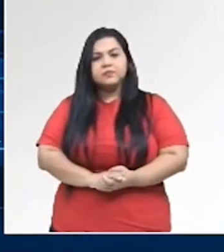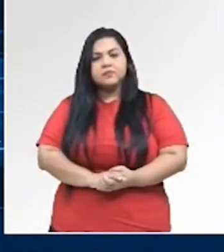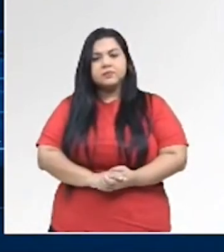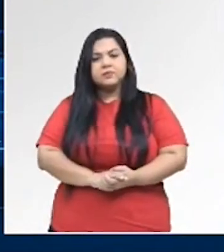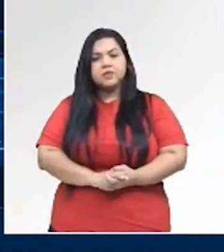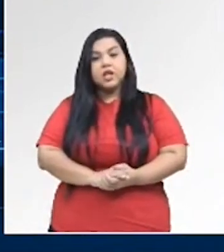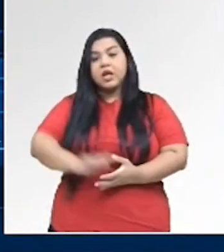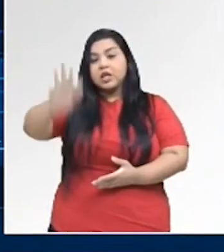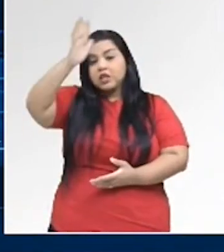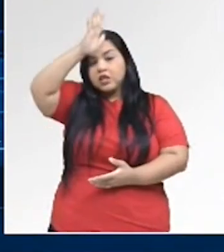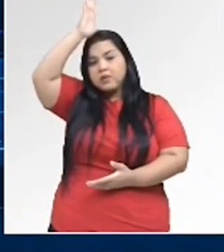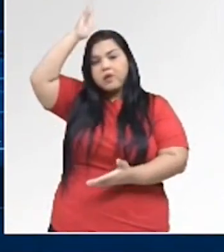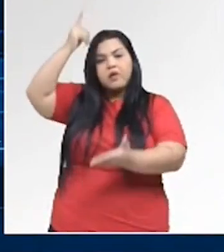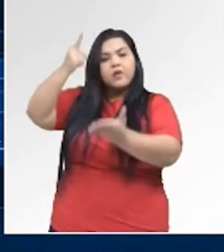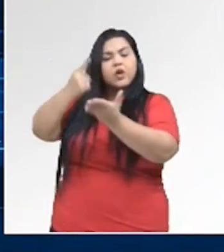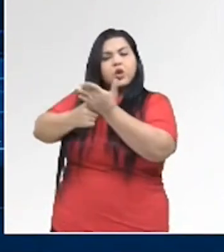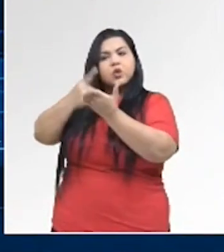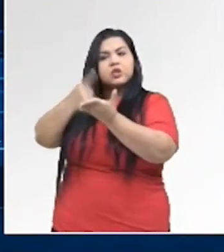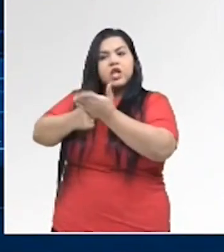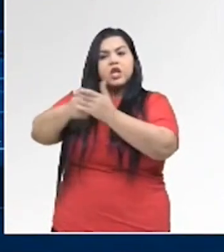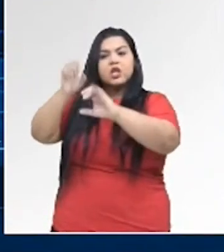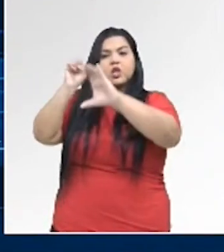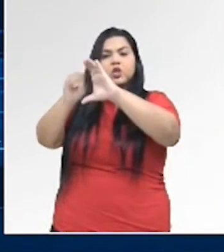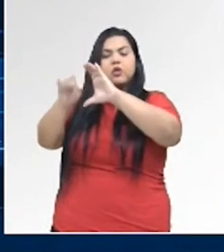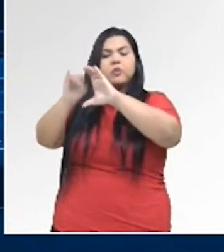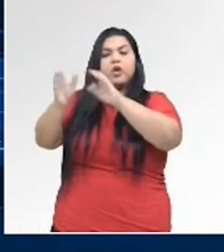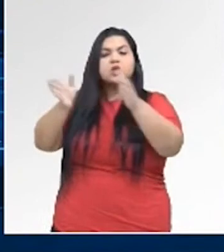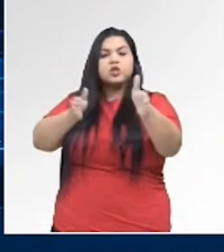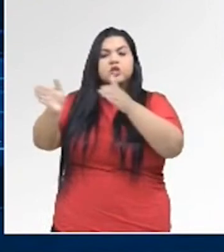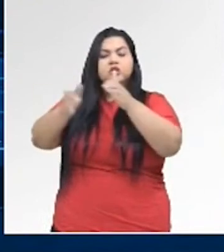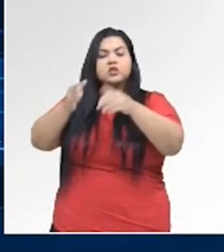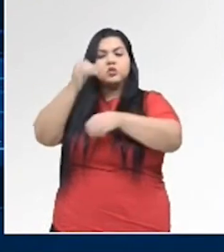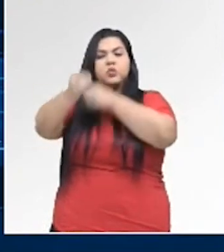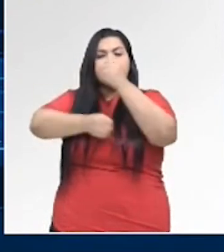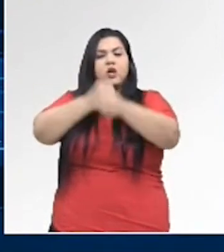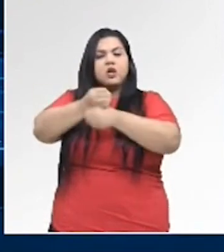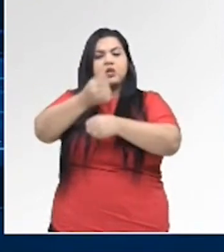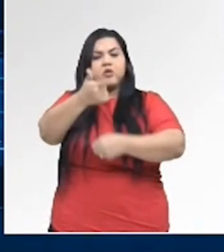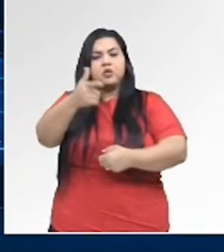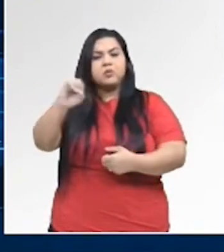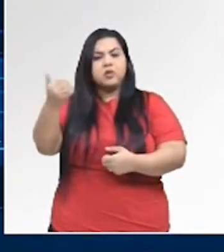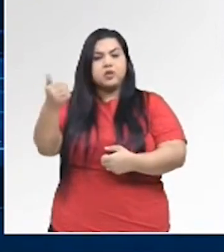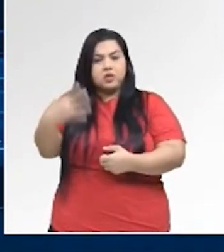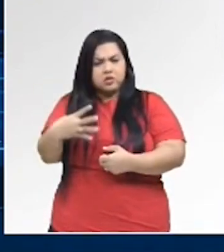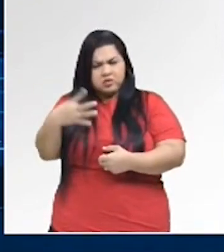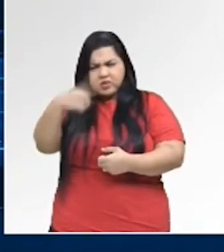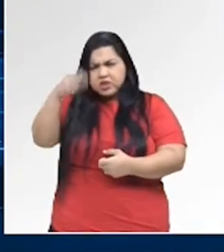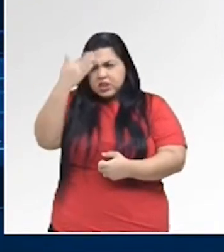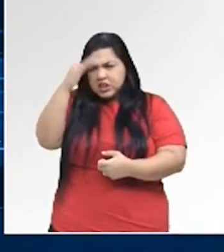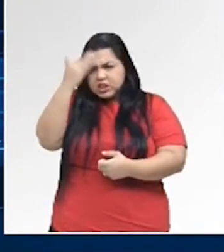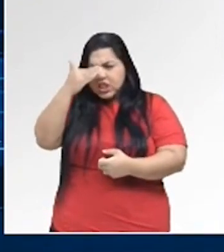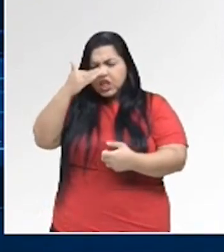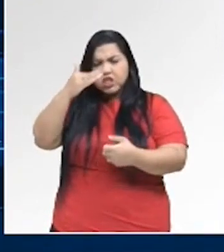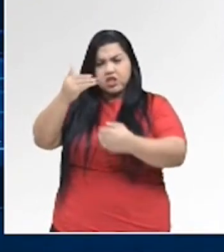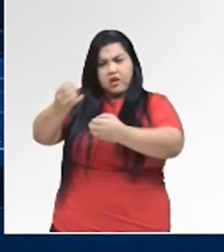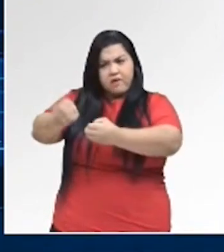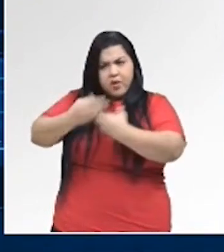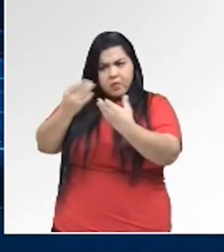Neymar foi contratado da Globo durante Copa de 2014. Você compreende esta informação?